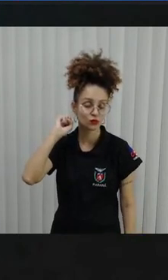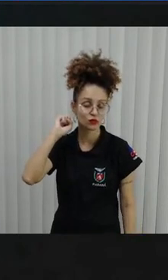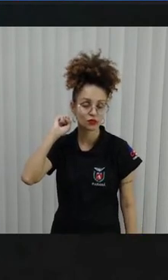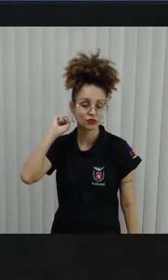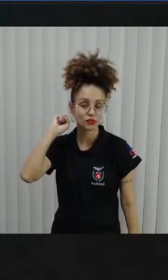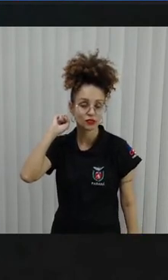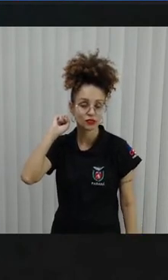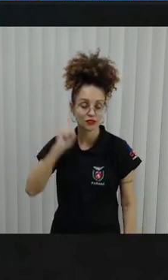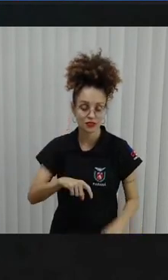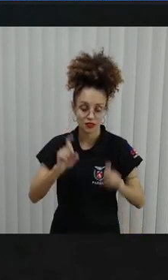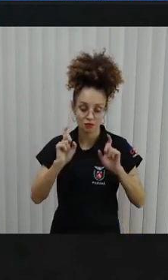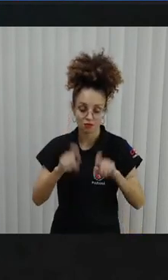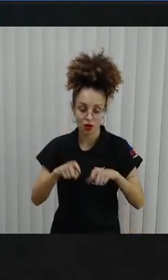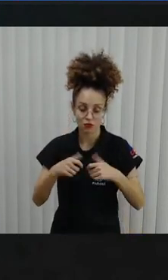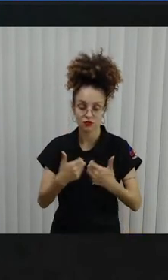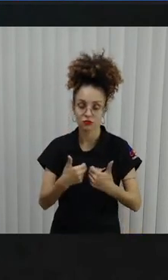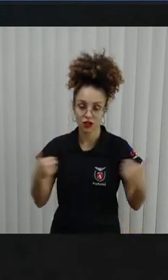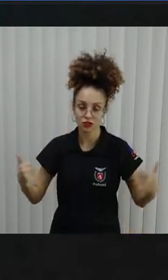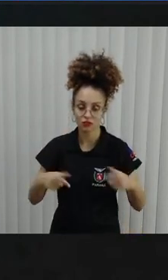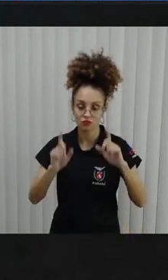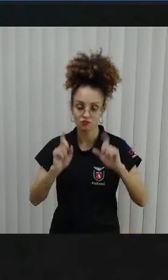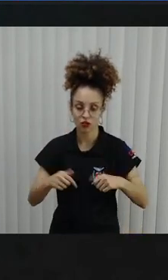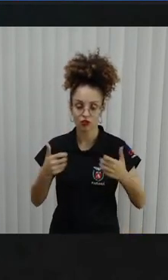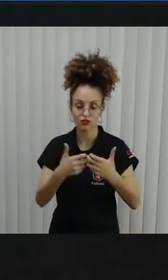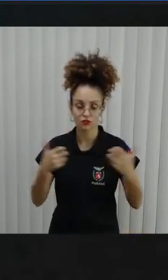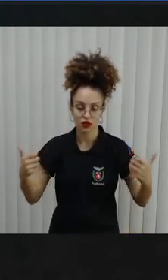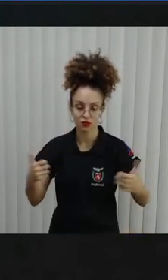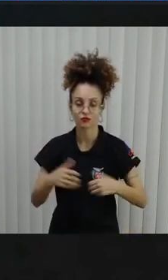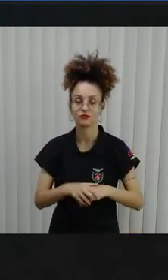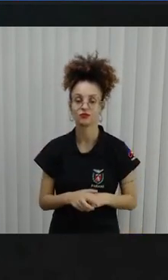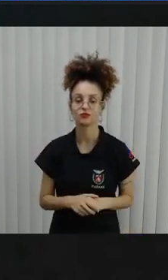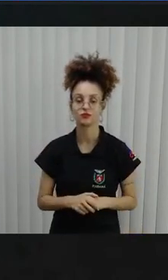a tecla espaço. Como? Eu vou pedir para que ele espere.